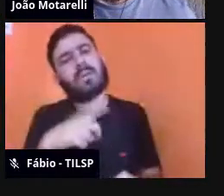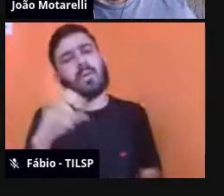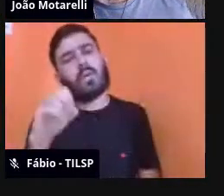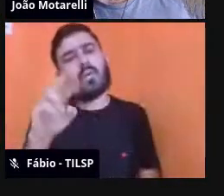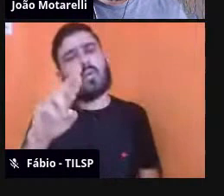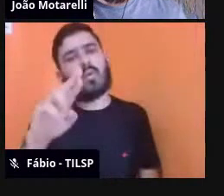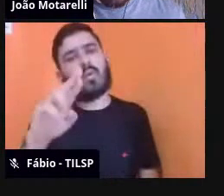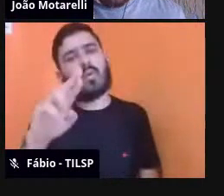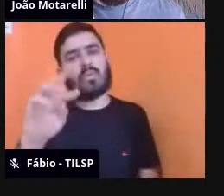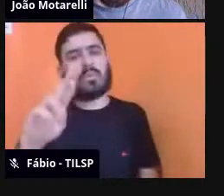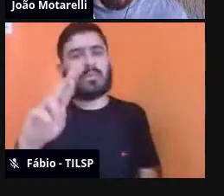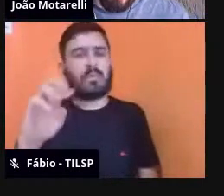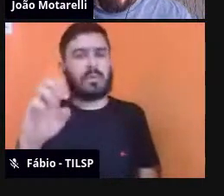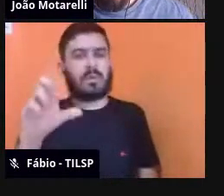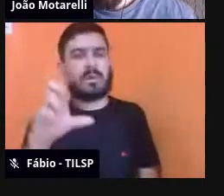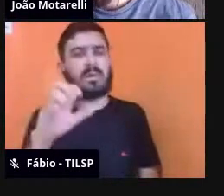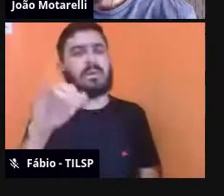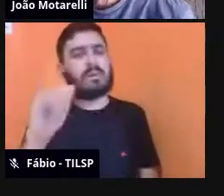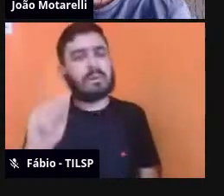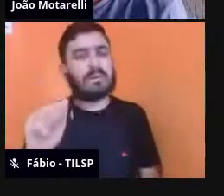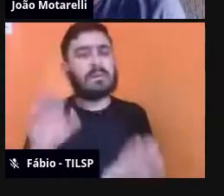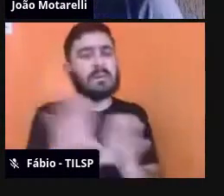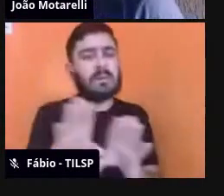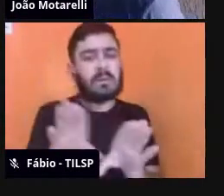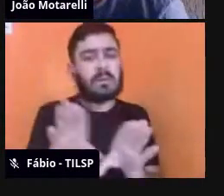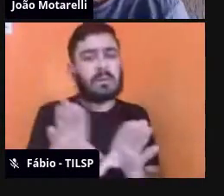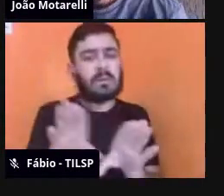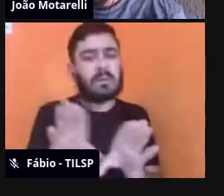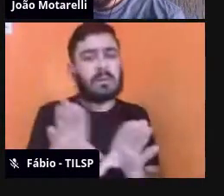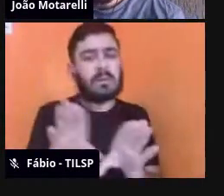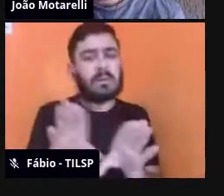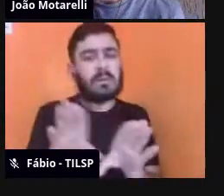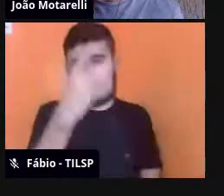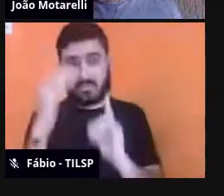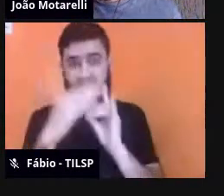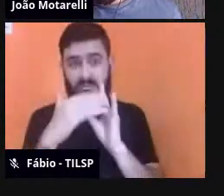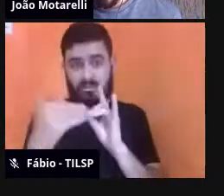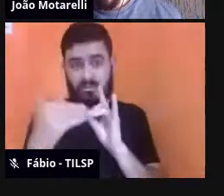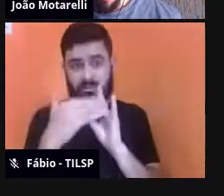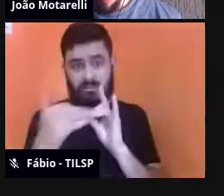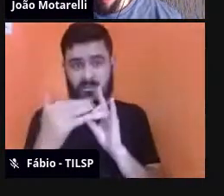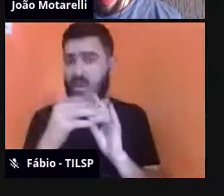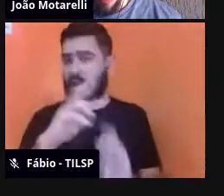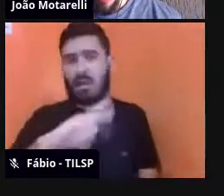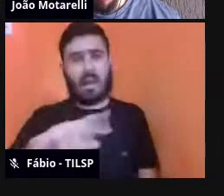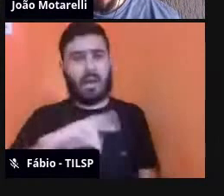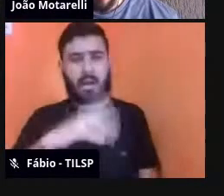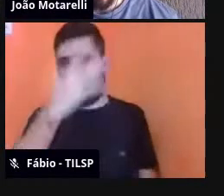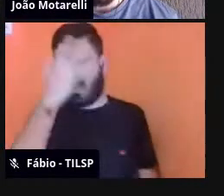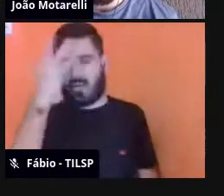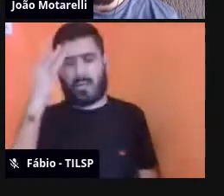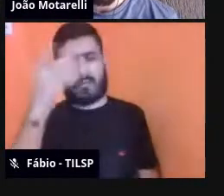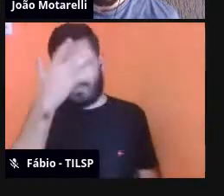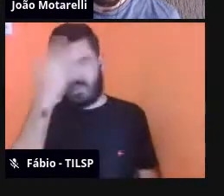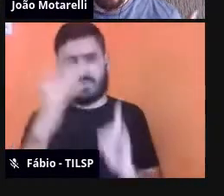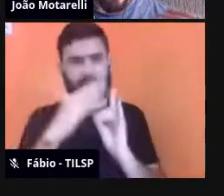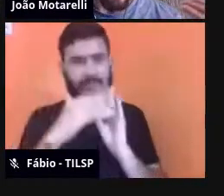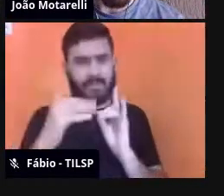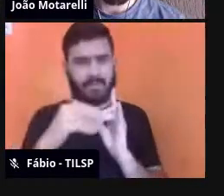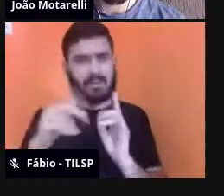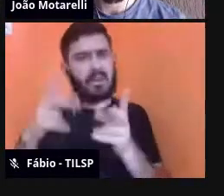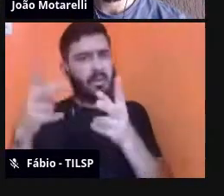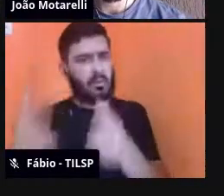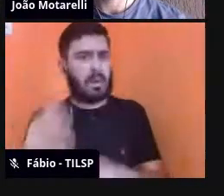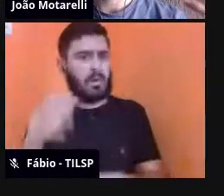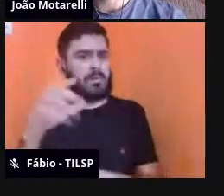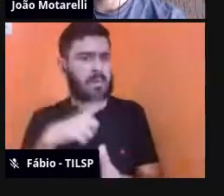todo vegetariano ele é ortoréxico ou vai desenvolver, mas cada vez mais a gente sabe que,